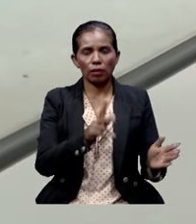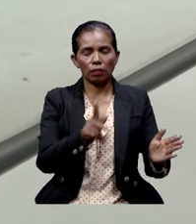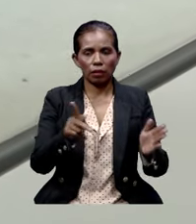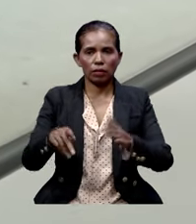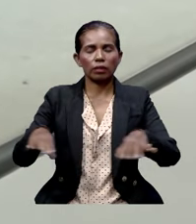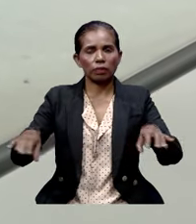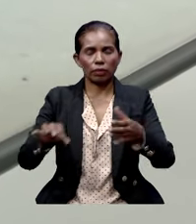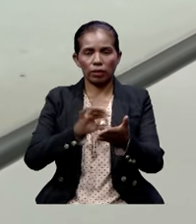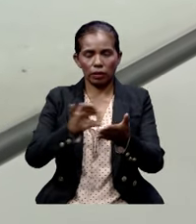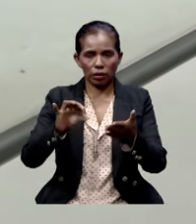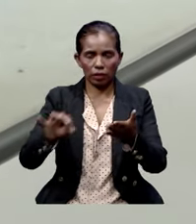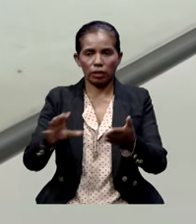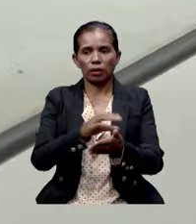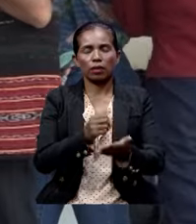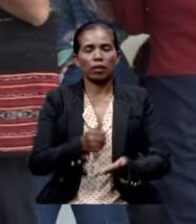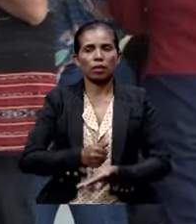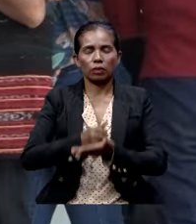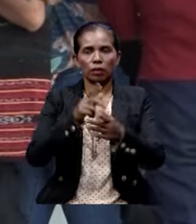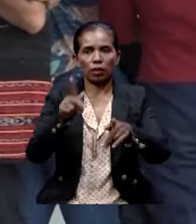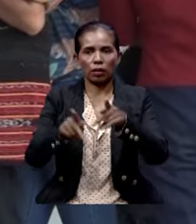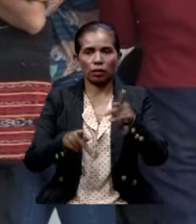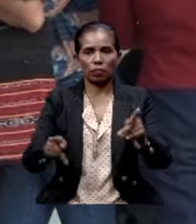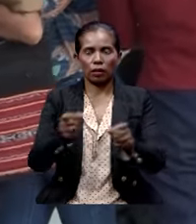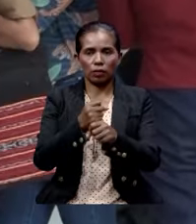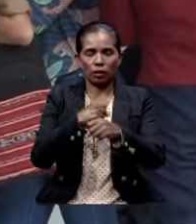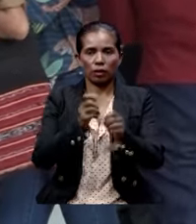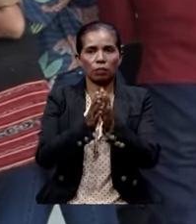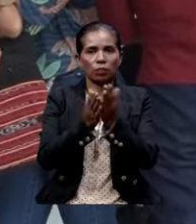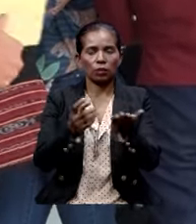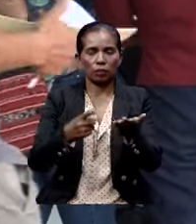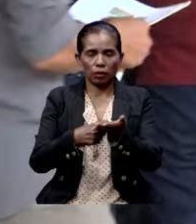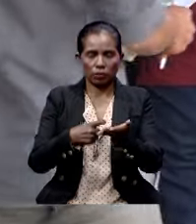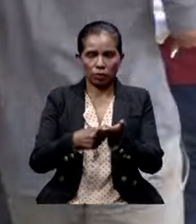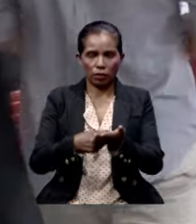serviço registro notariado se atende cidadão nebe atu trata pasaporte